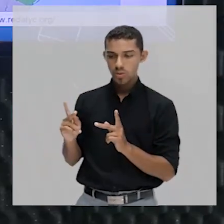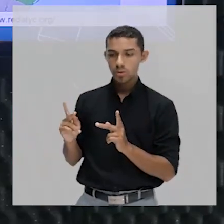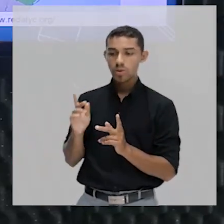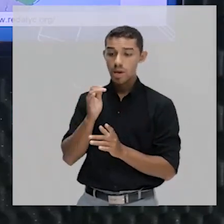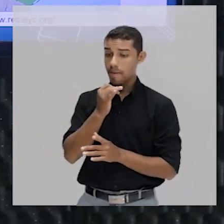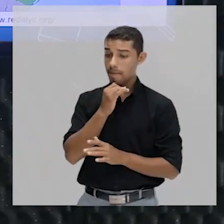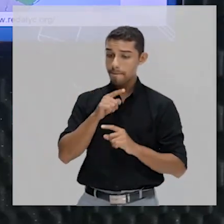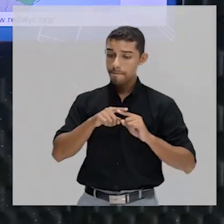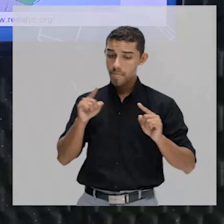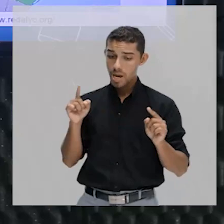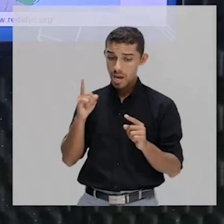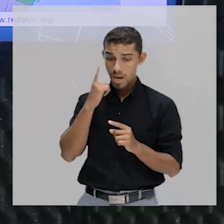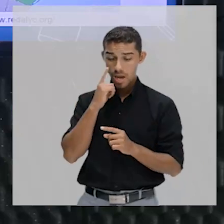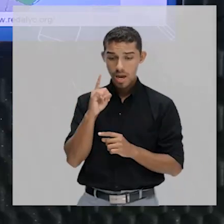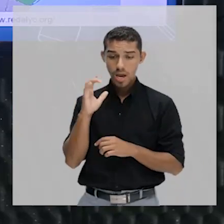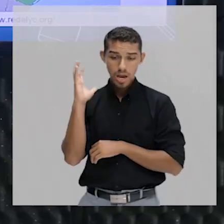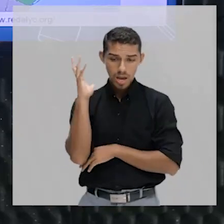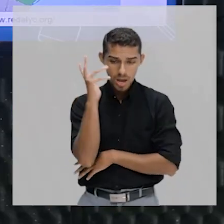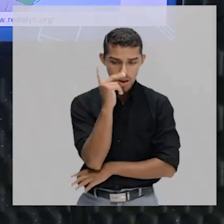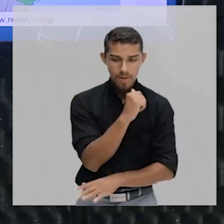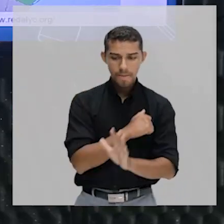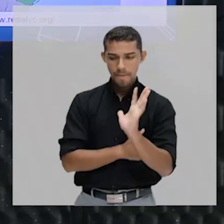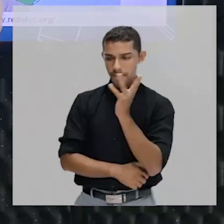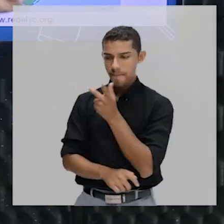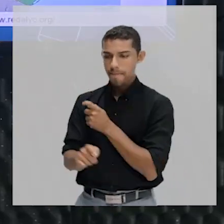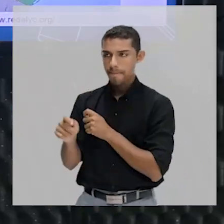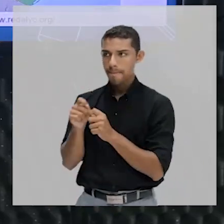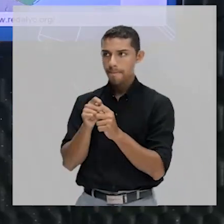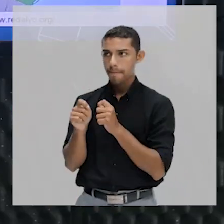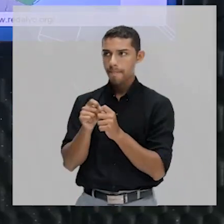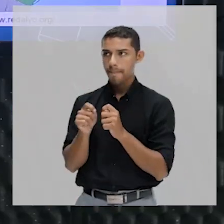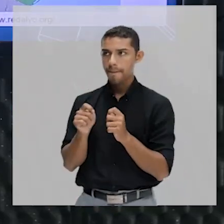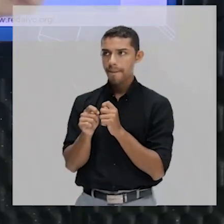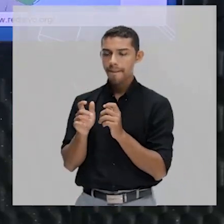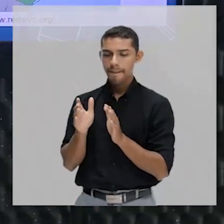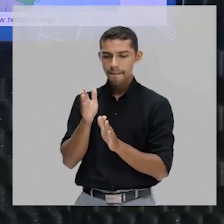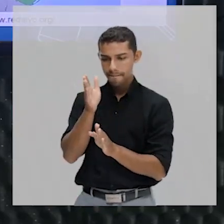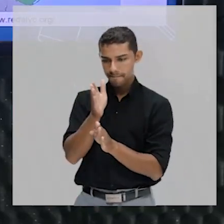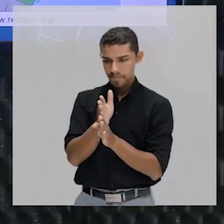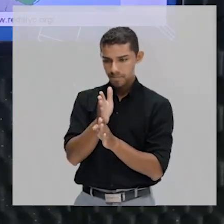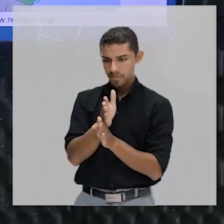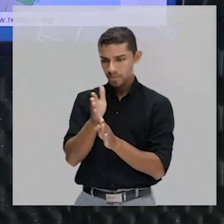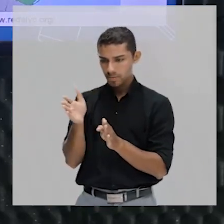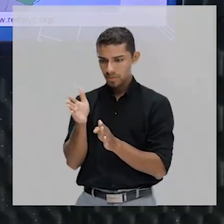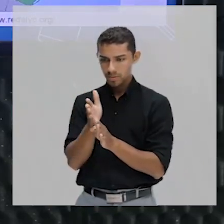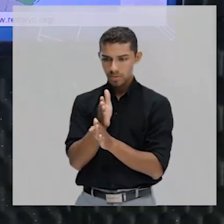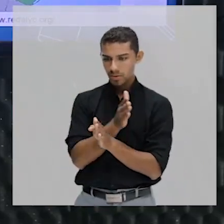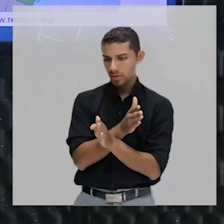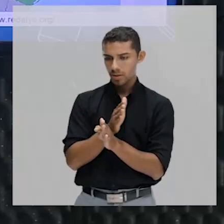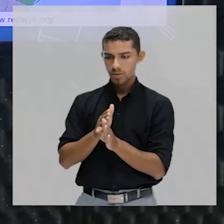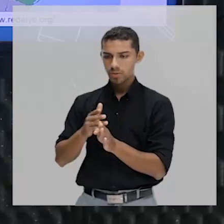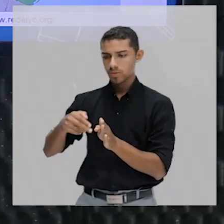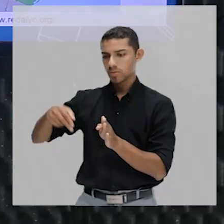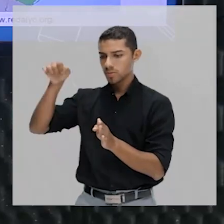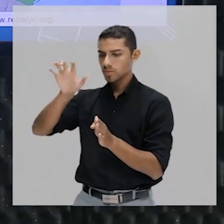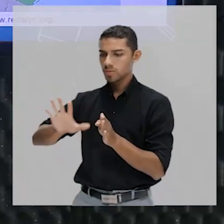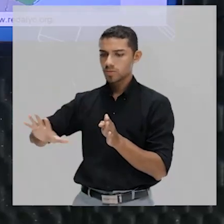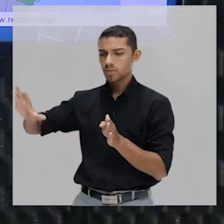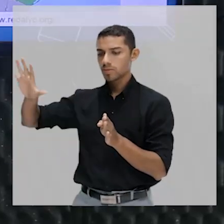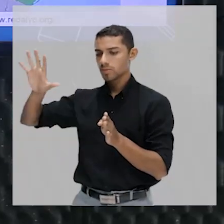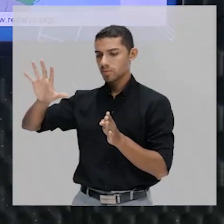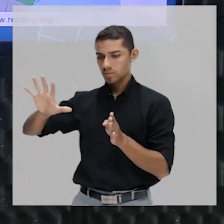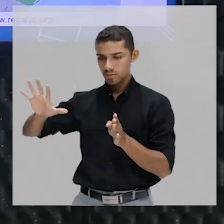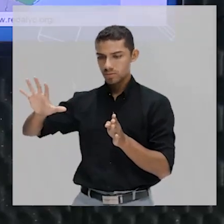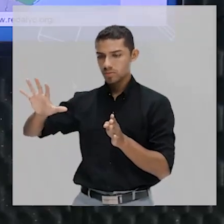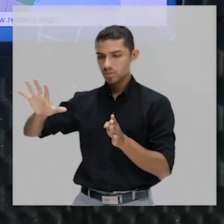eu analiso as questões ambientais e econômicas, o Maranhão ele vai estar dividido em duas partes. O Maranhão tem parte que ele vai